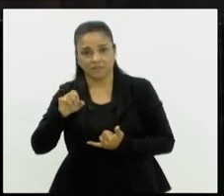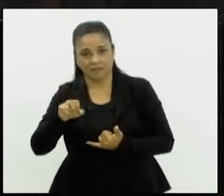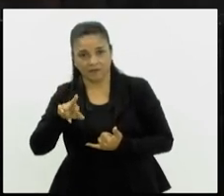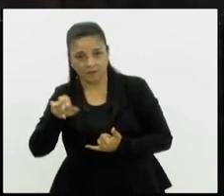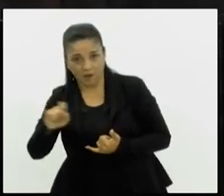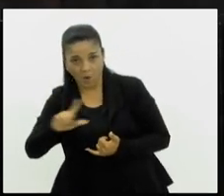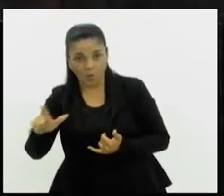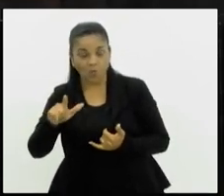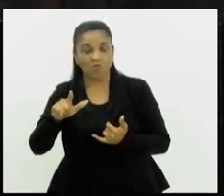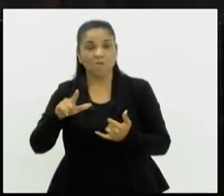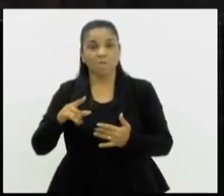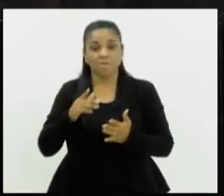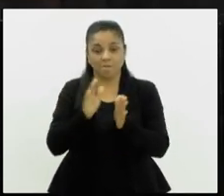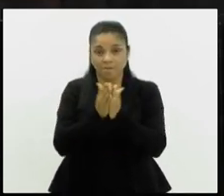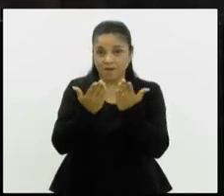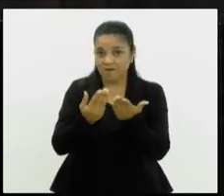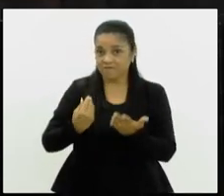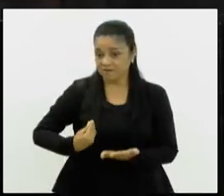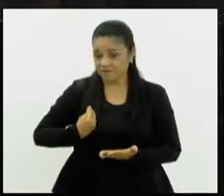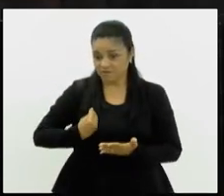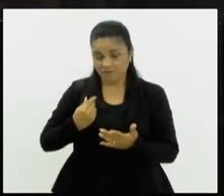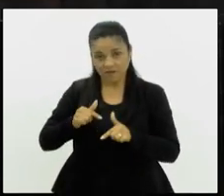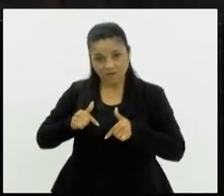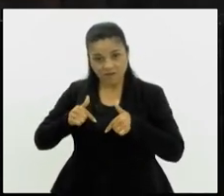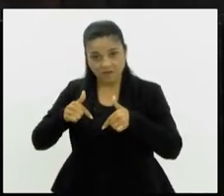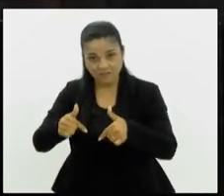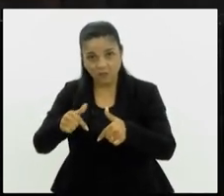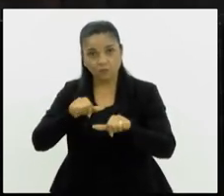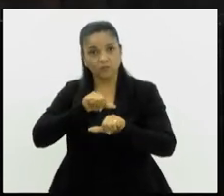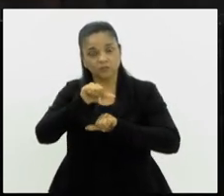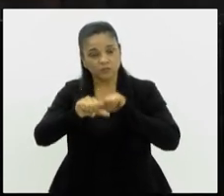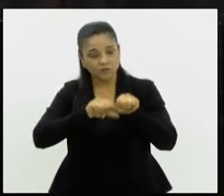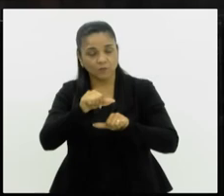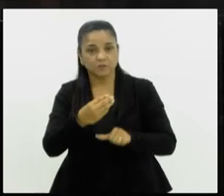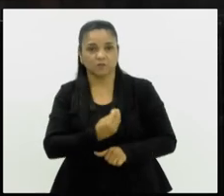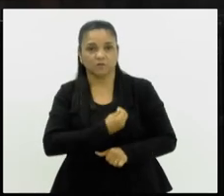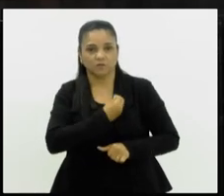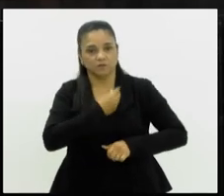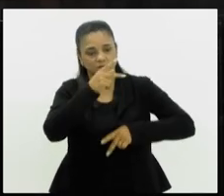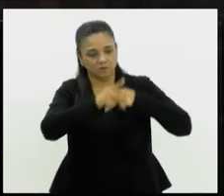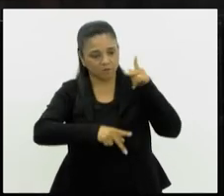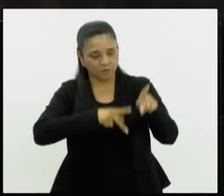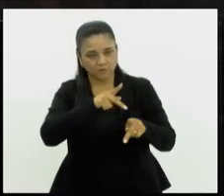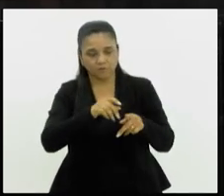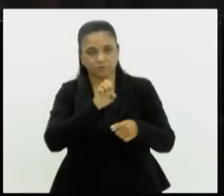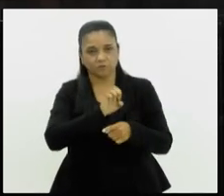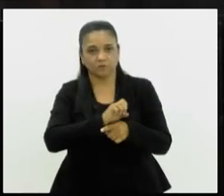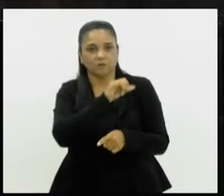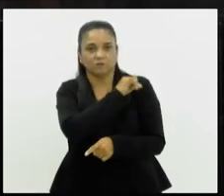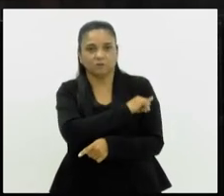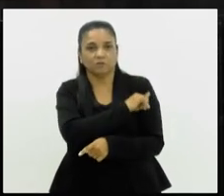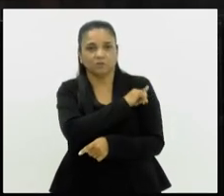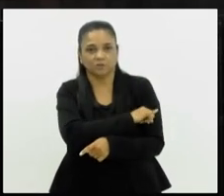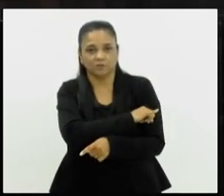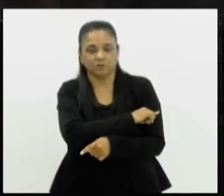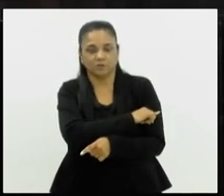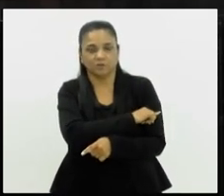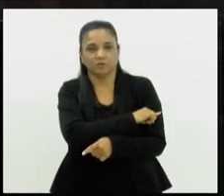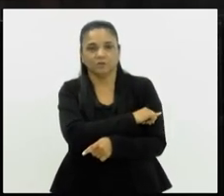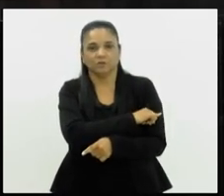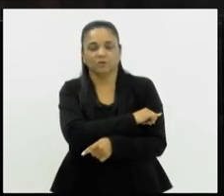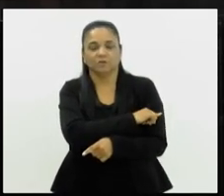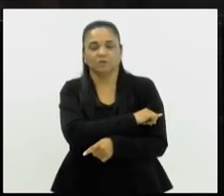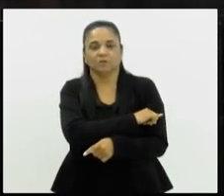de conversão e de ação na vida do povo do Estado do Rio de Janeiro, do nosso